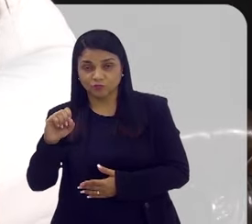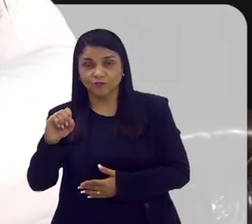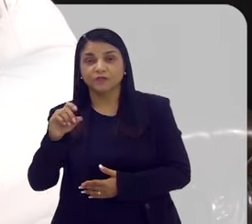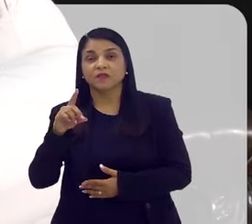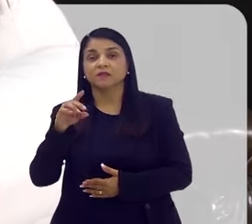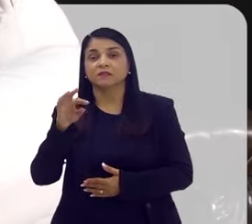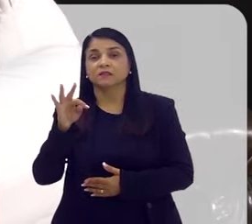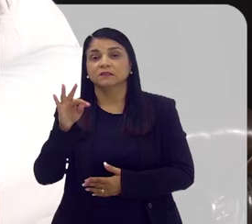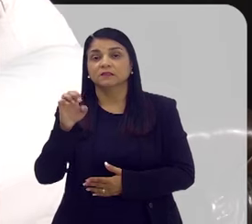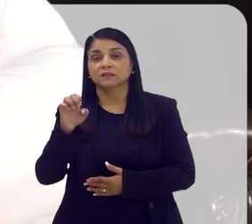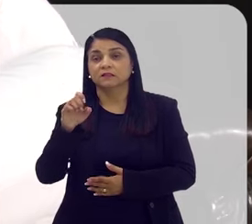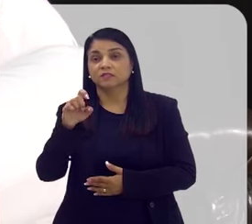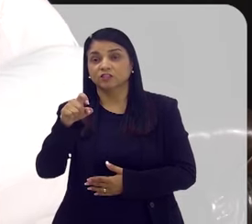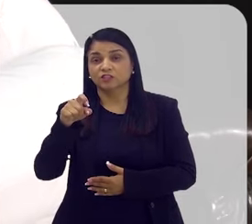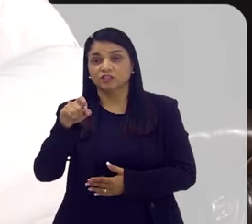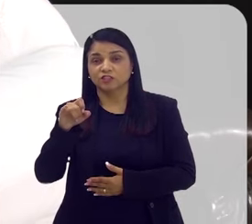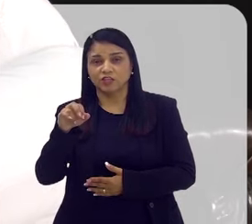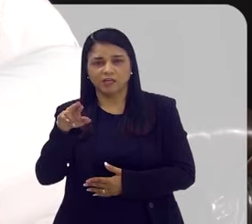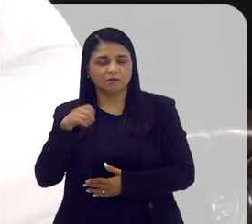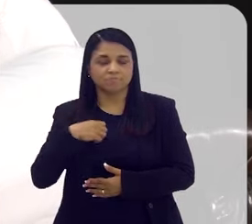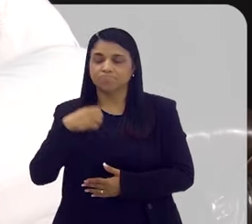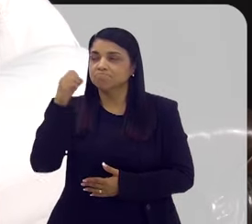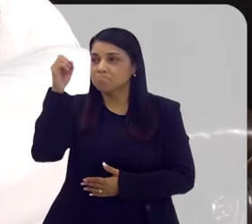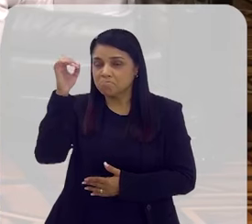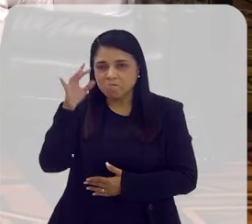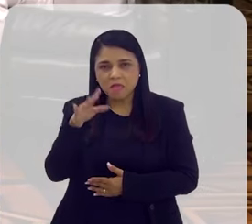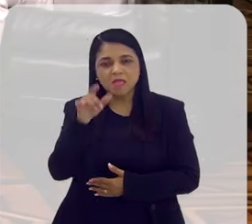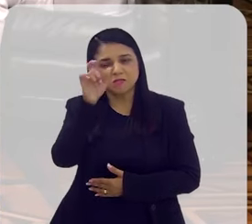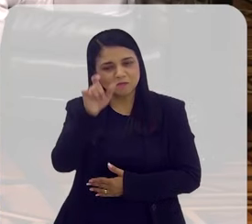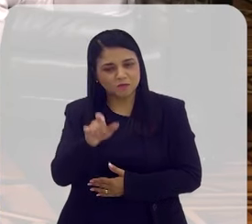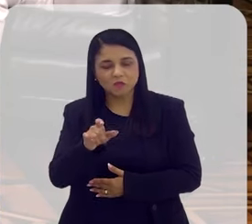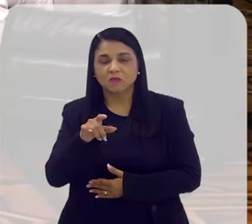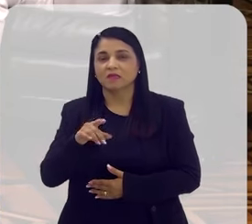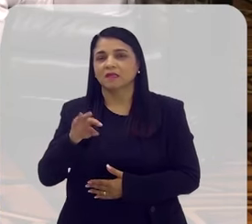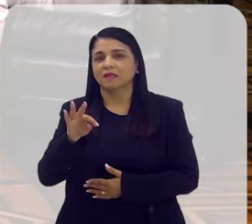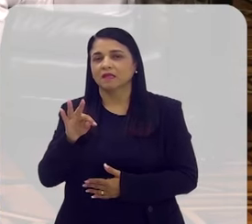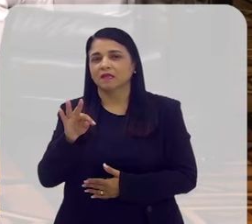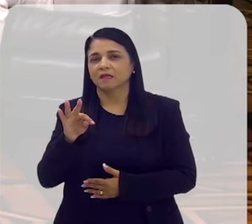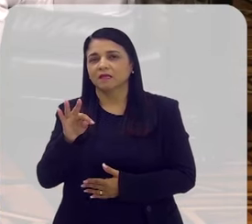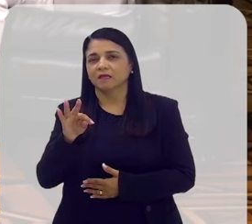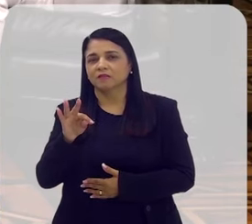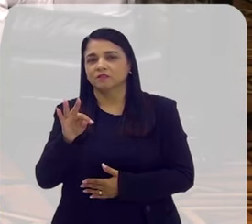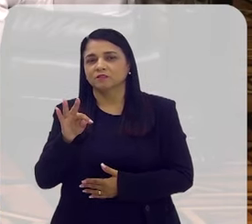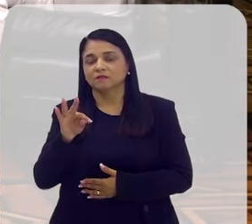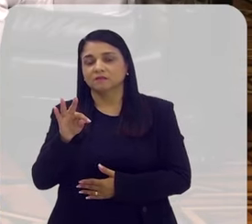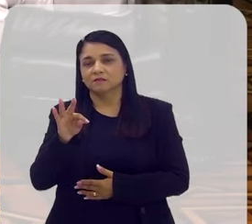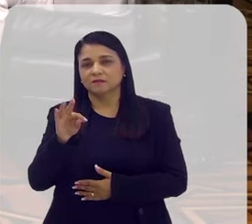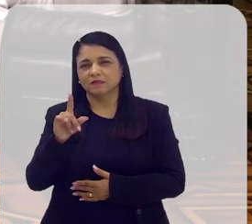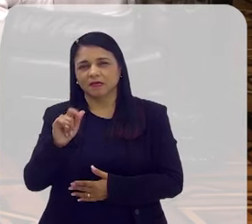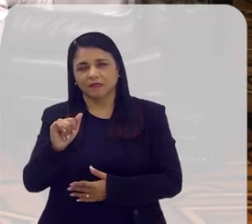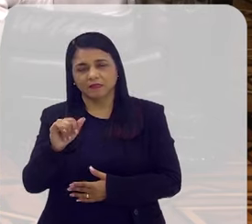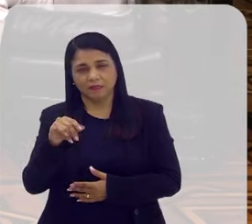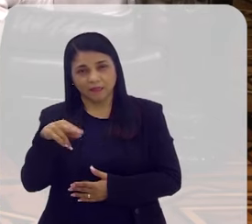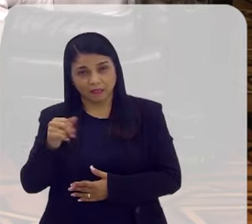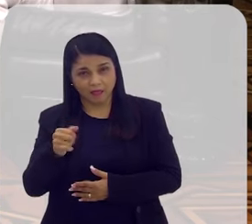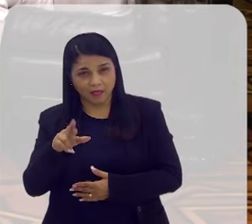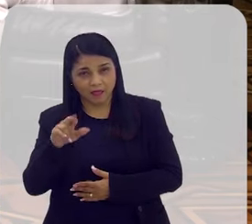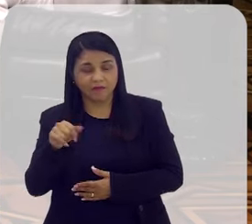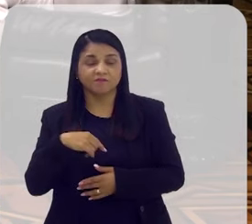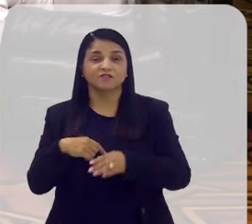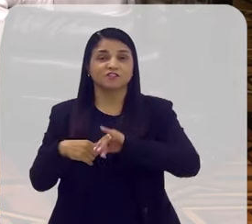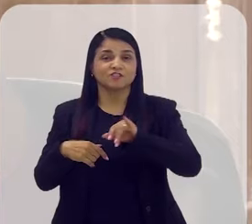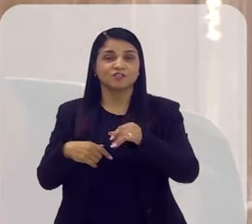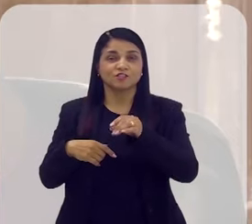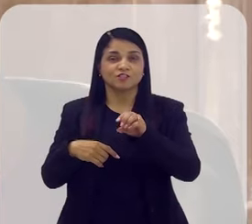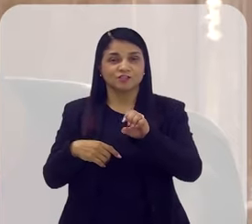Teixeira. Ele é produtor musical também lá na... Sim, sim. Né? Sim, uhum. Uma bênção, a galera da Inara, a Elba Alencar,